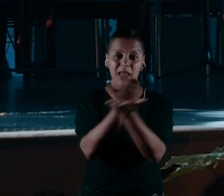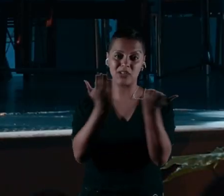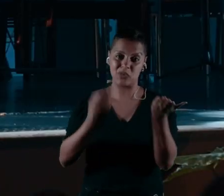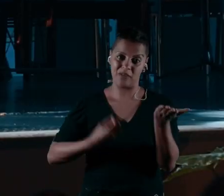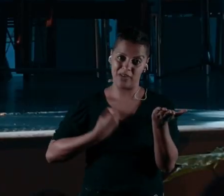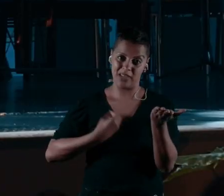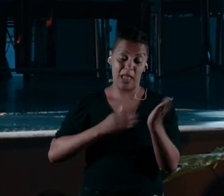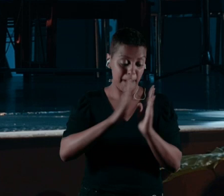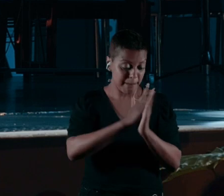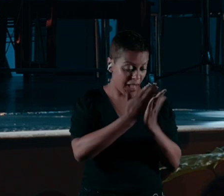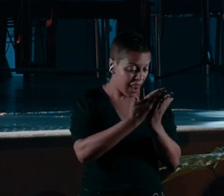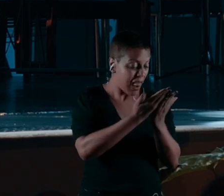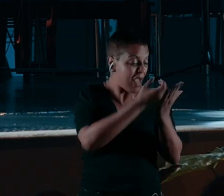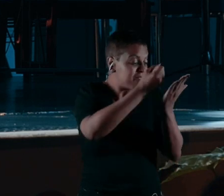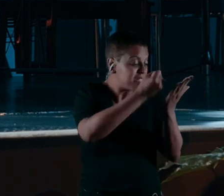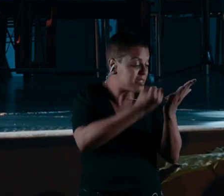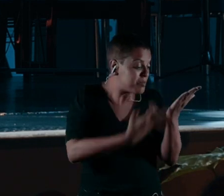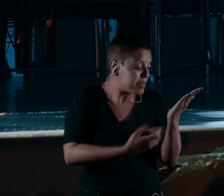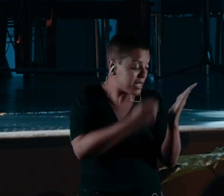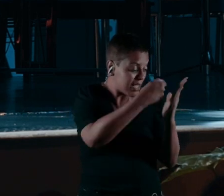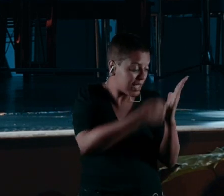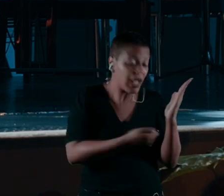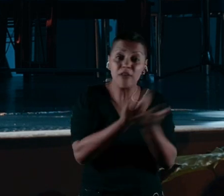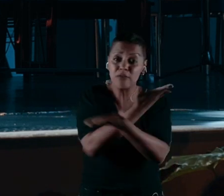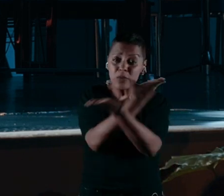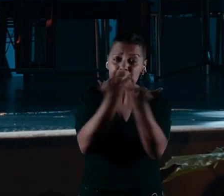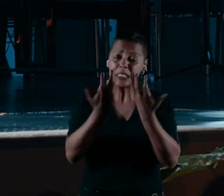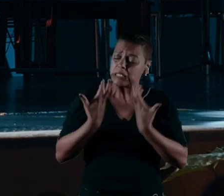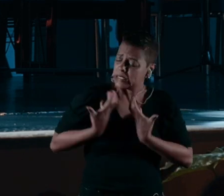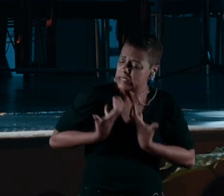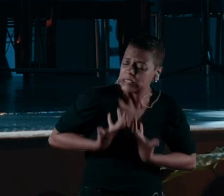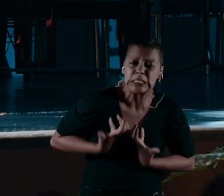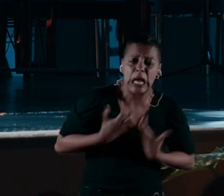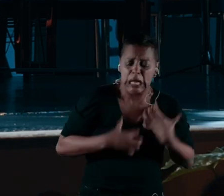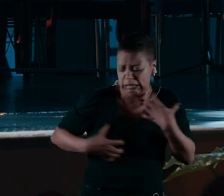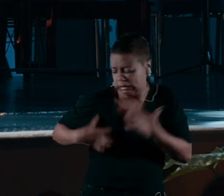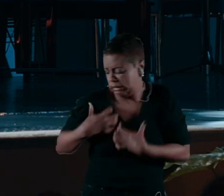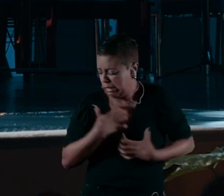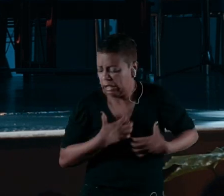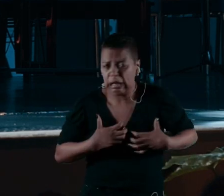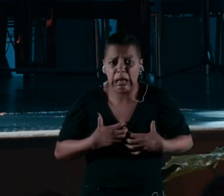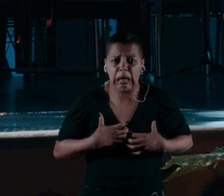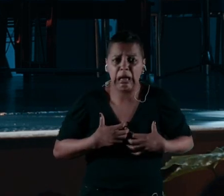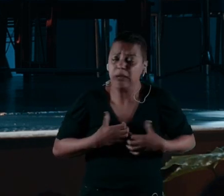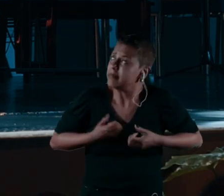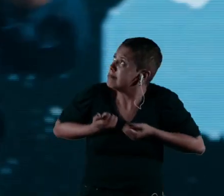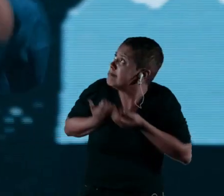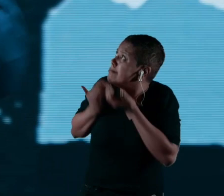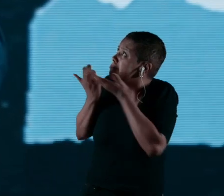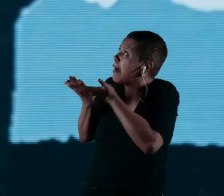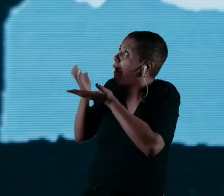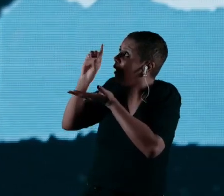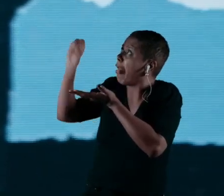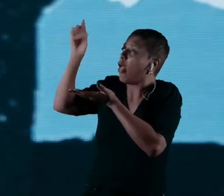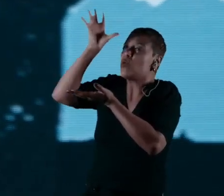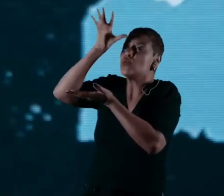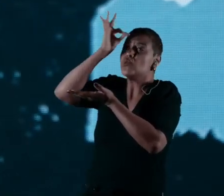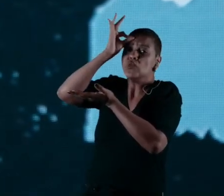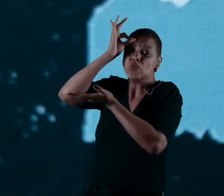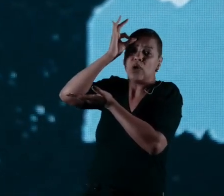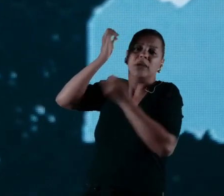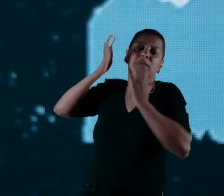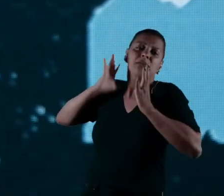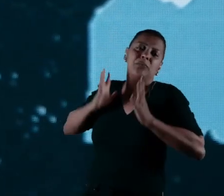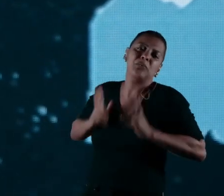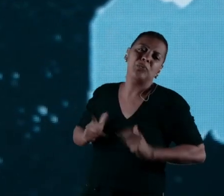vinde a mim, todos vós que estáis cansados e oprimidos, e eu vos aliviarei. Hoje é o dia do alívio de Deus na